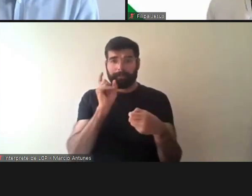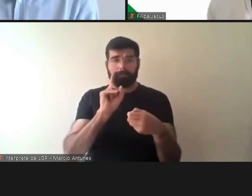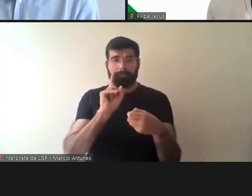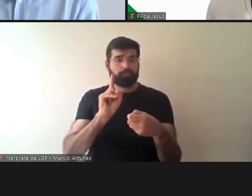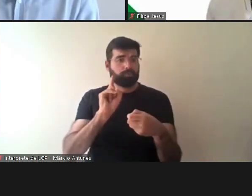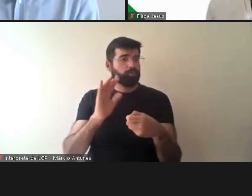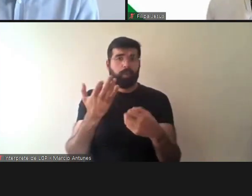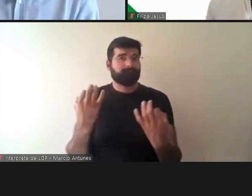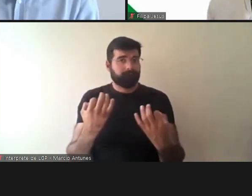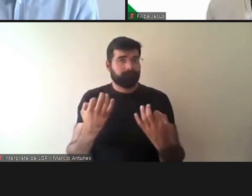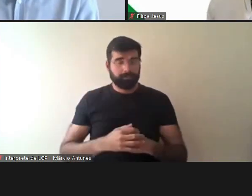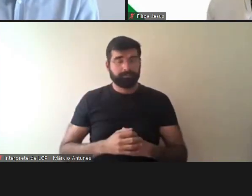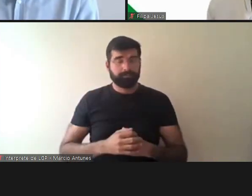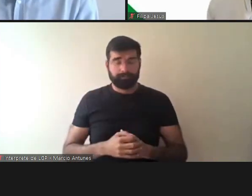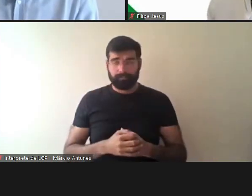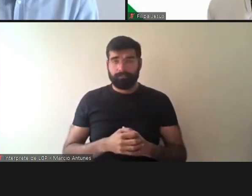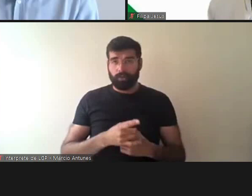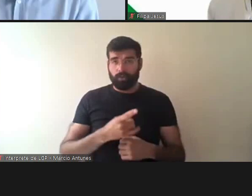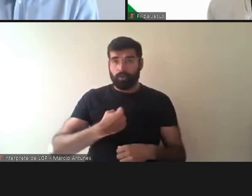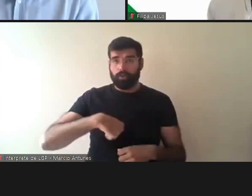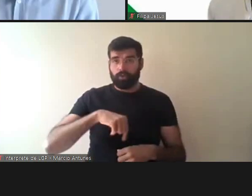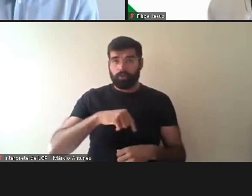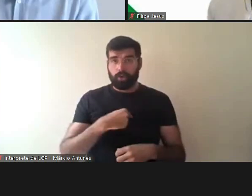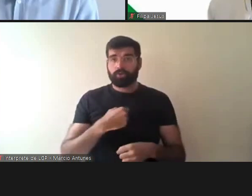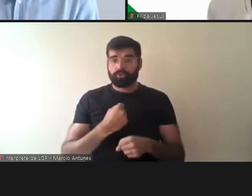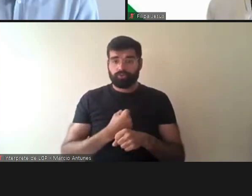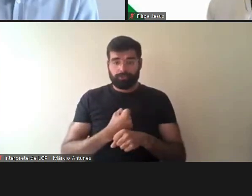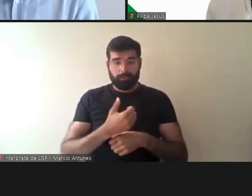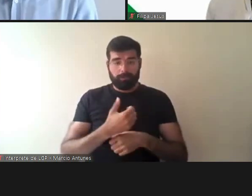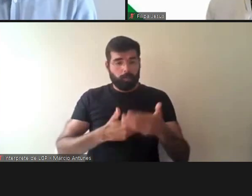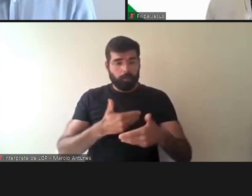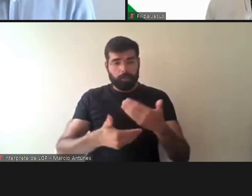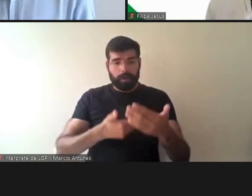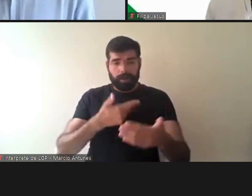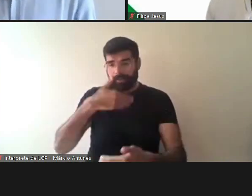exercício diário é exemplificativo disso, quando, por exemplo,